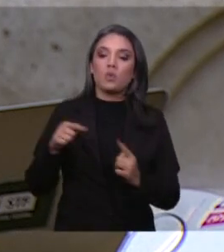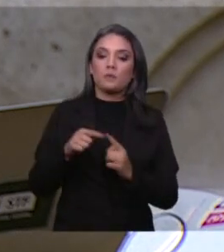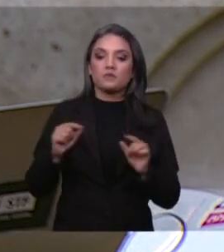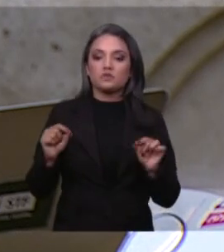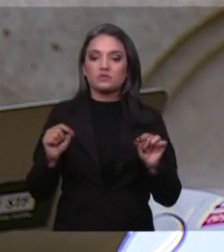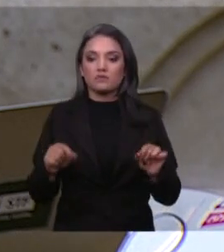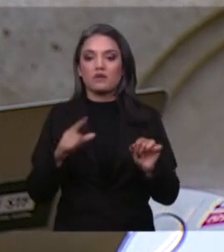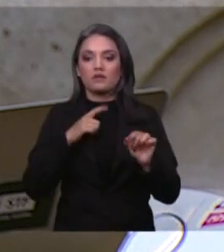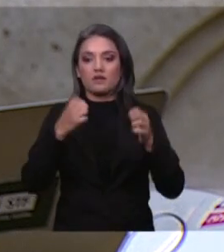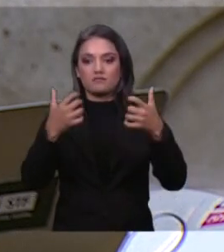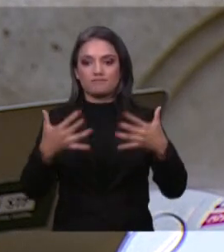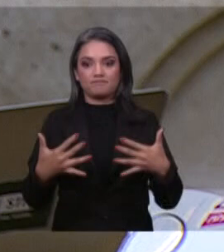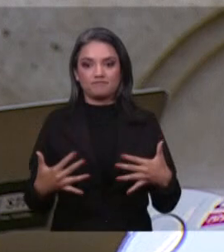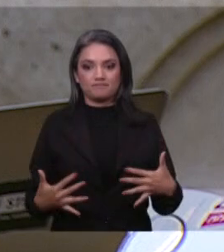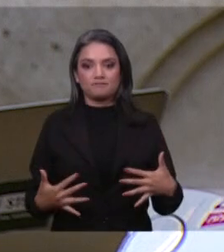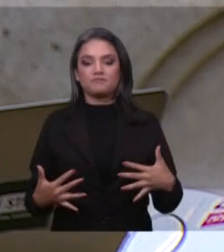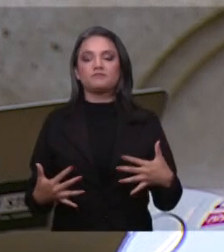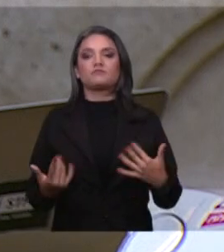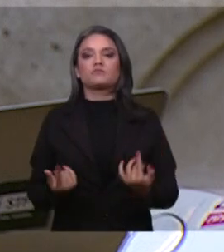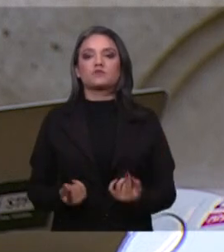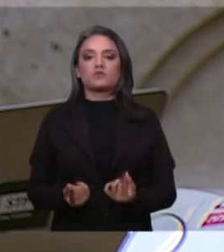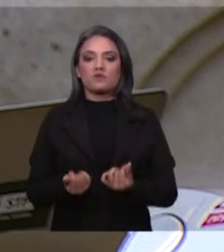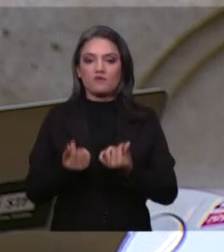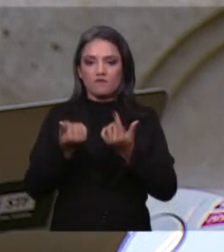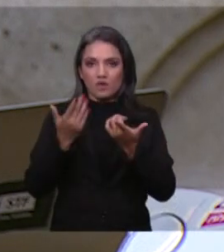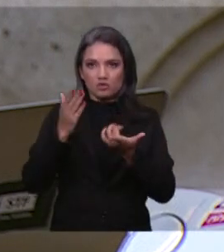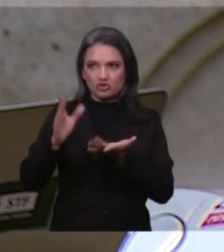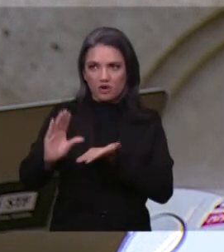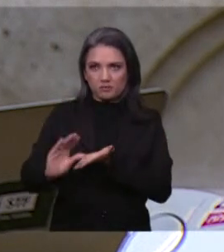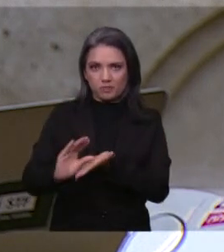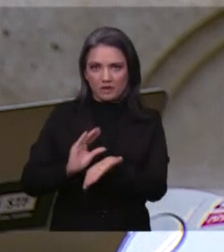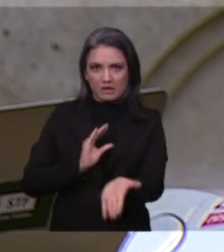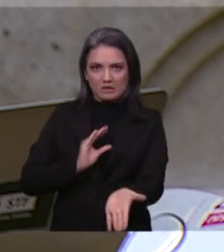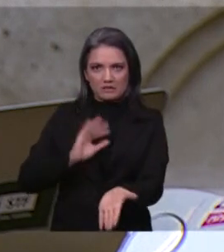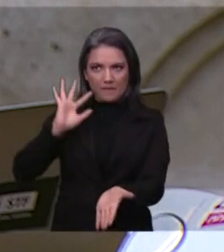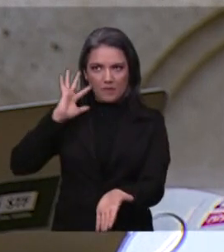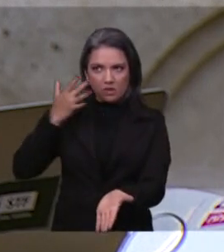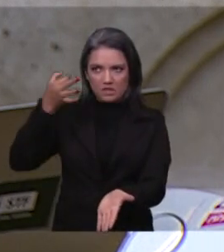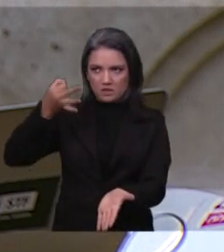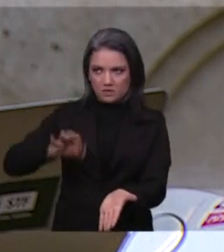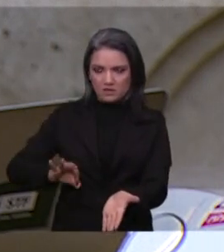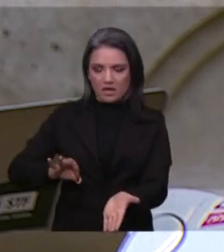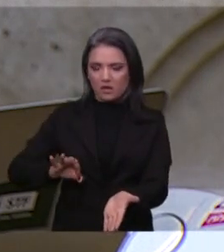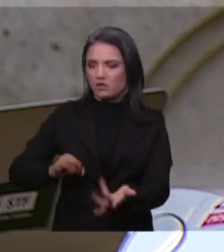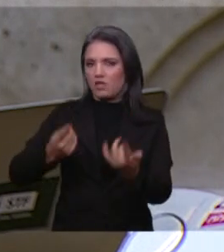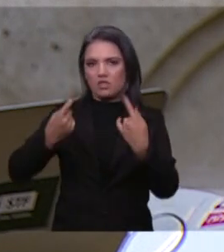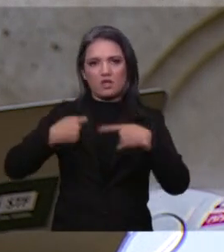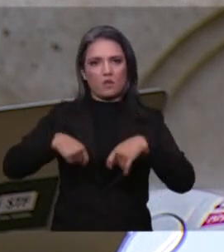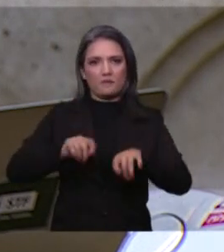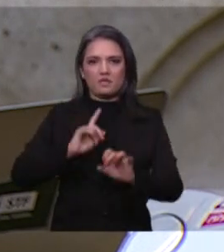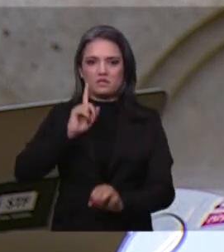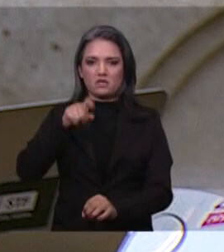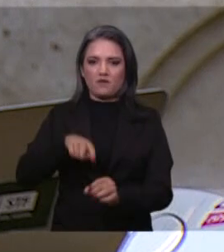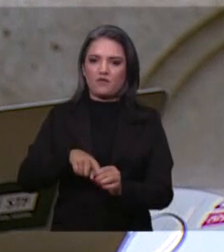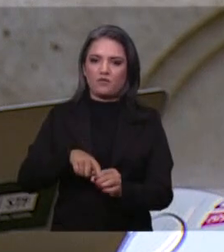de esclarecer que os valores que tenham sido recebidos de boa-fé não deverão ser